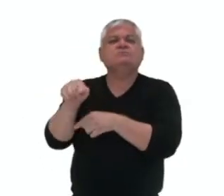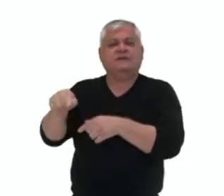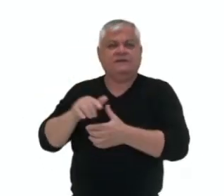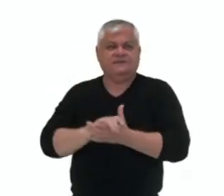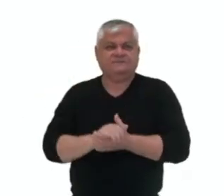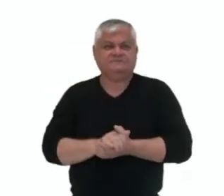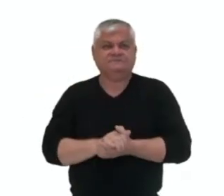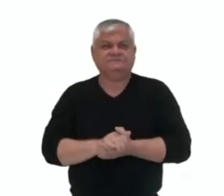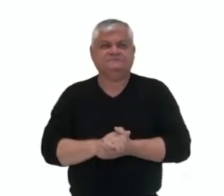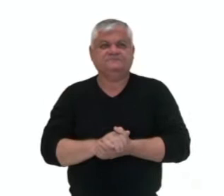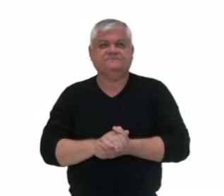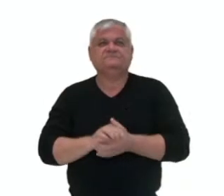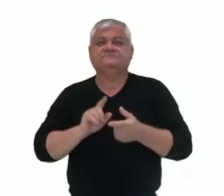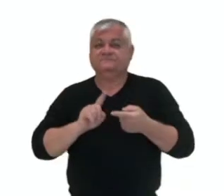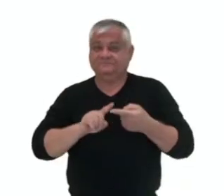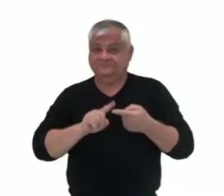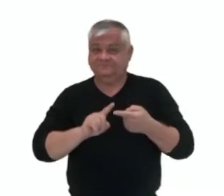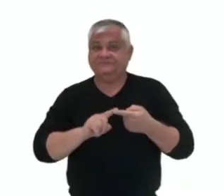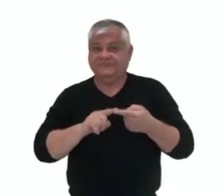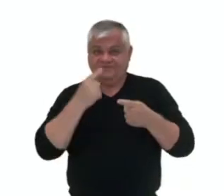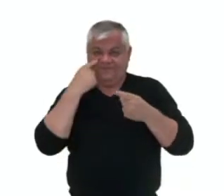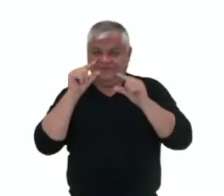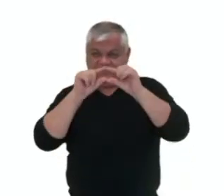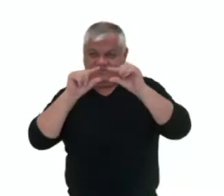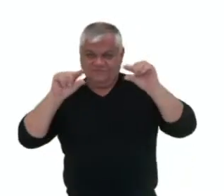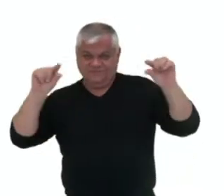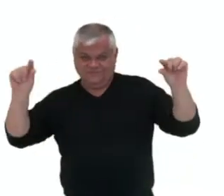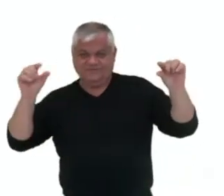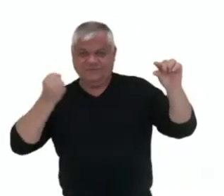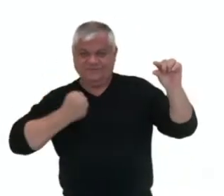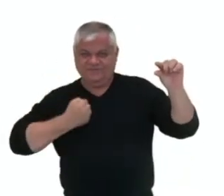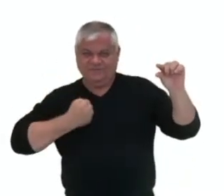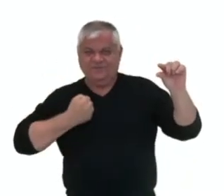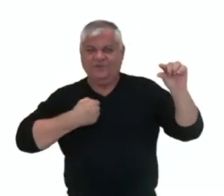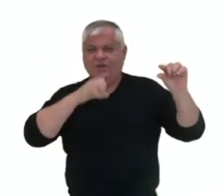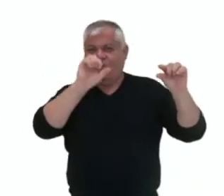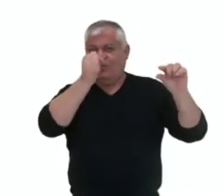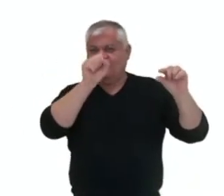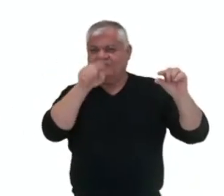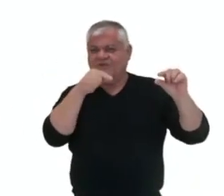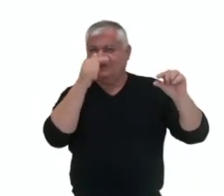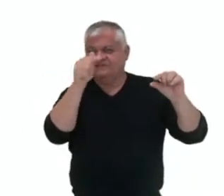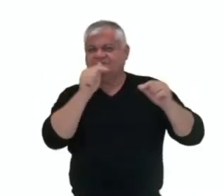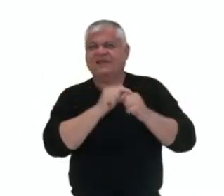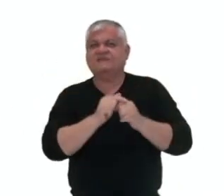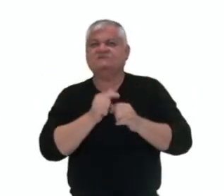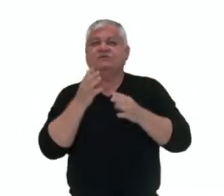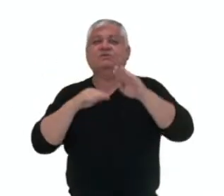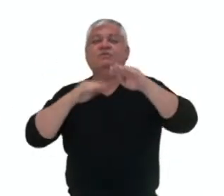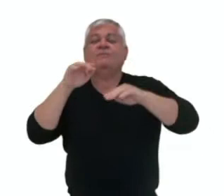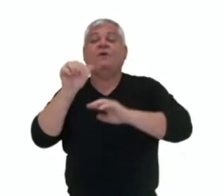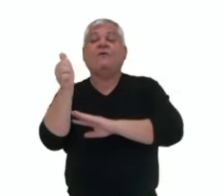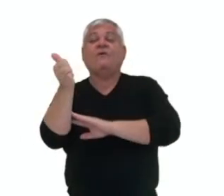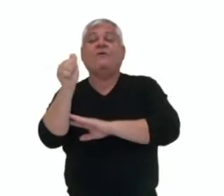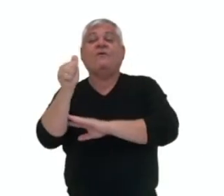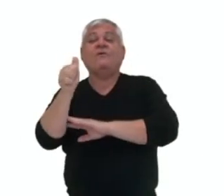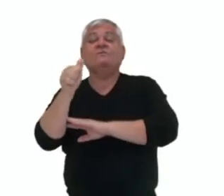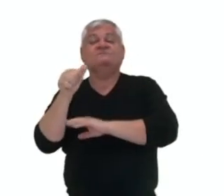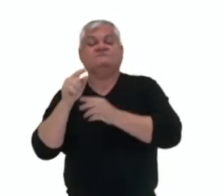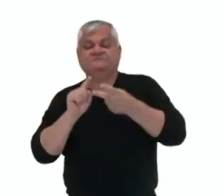Ó, observe, hemoglobina, o resultado dela foi 8,7 e a normalidade é de 11,5 a